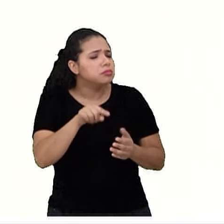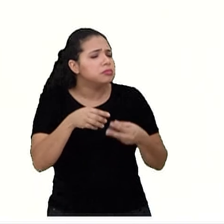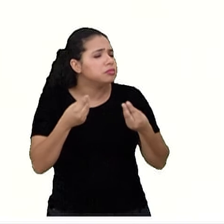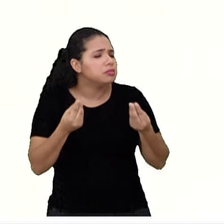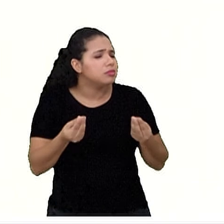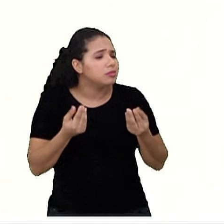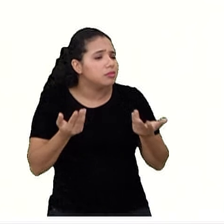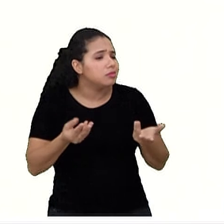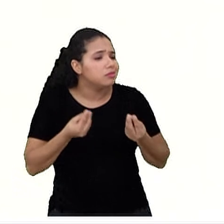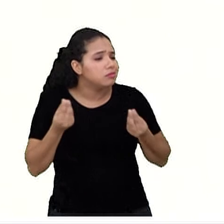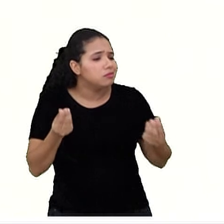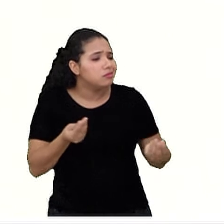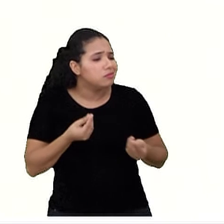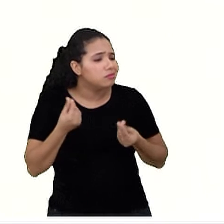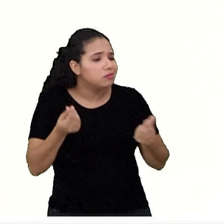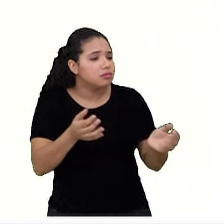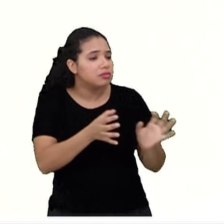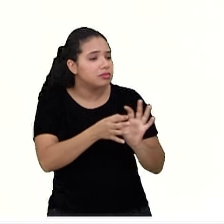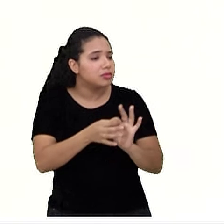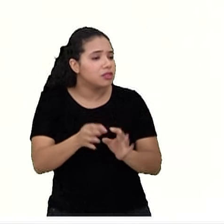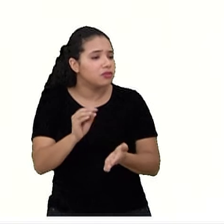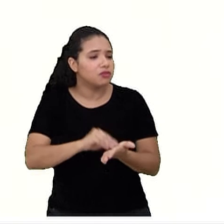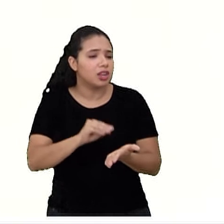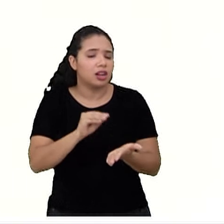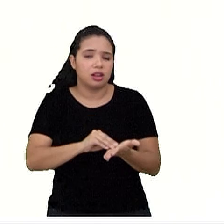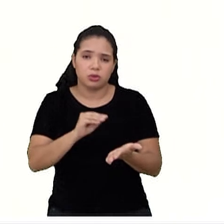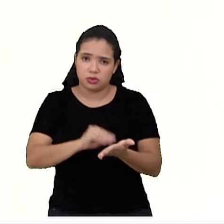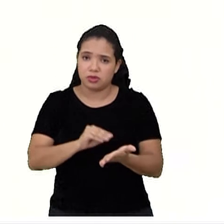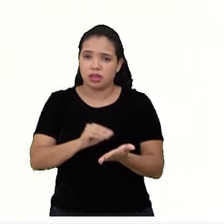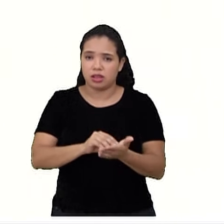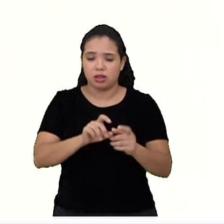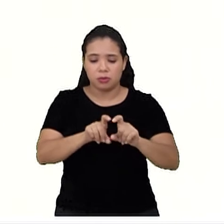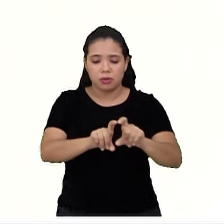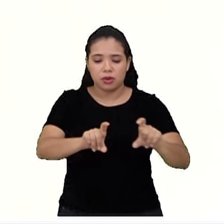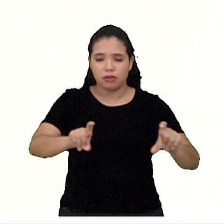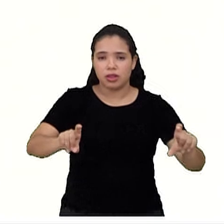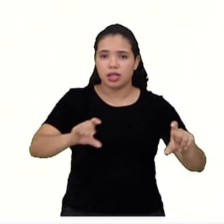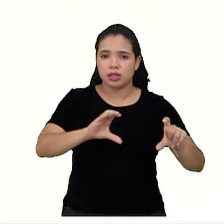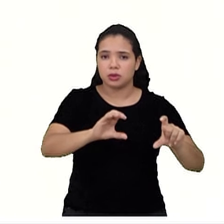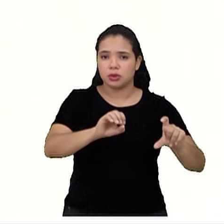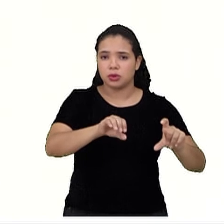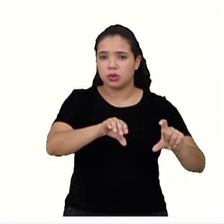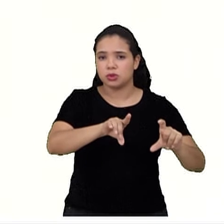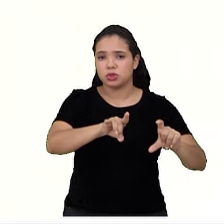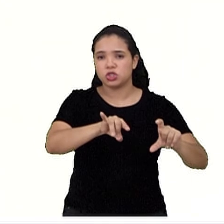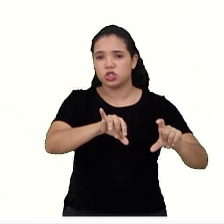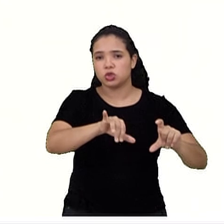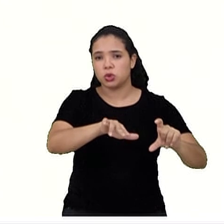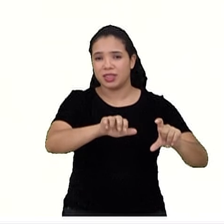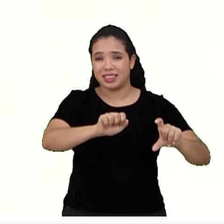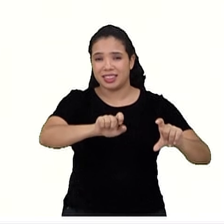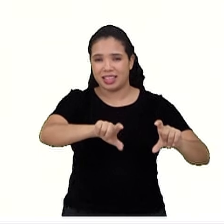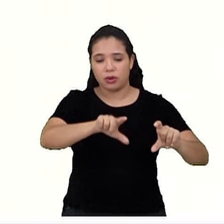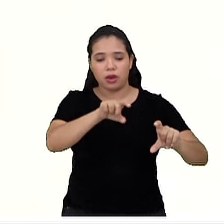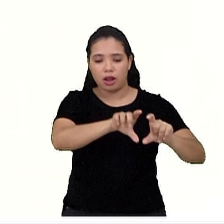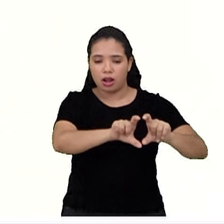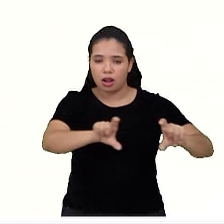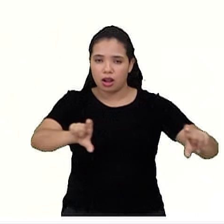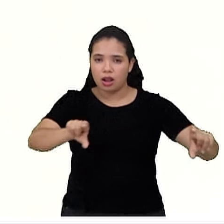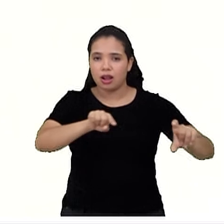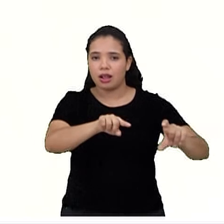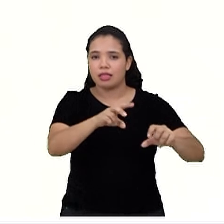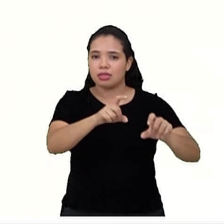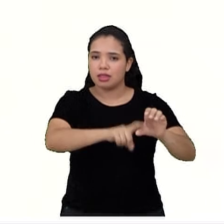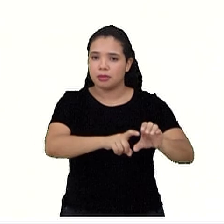é uma oração condicional, ela é dependente, né? Agora, se você fala para alguém